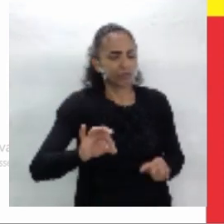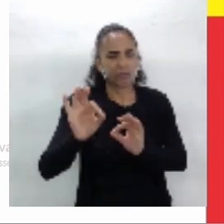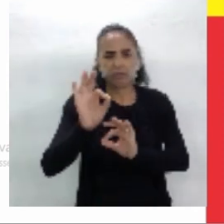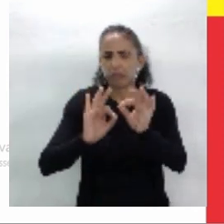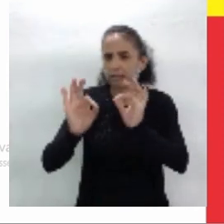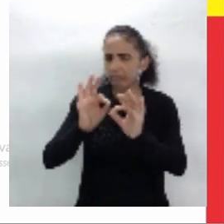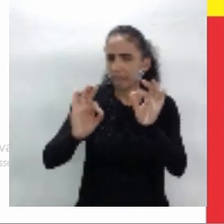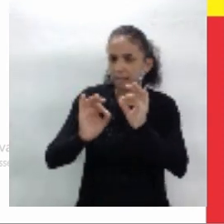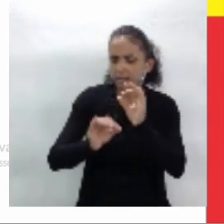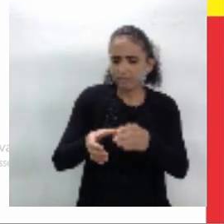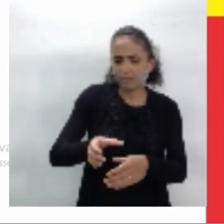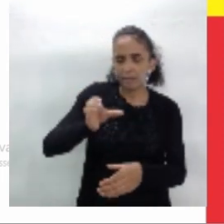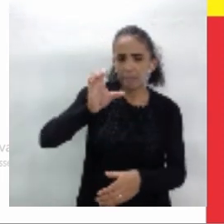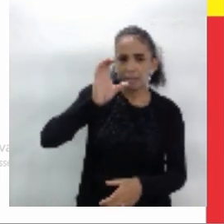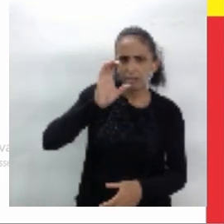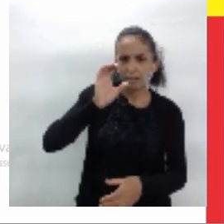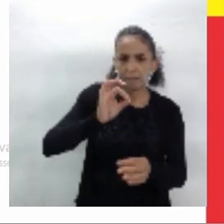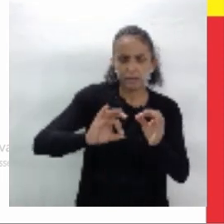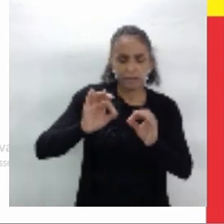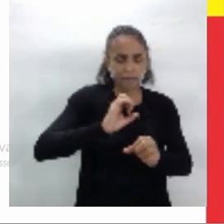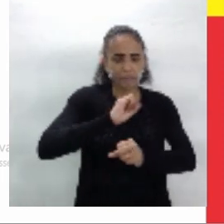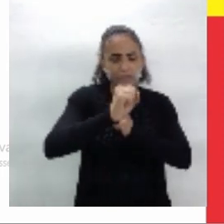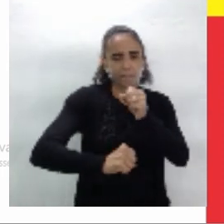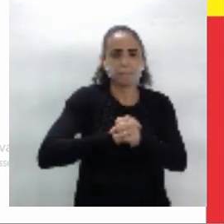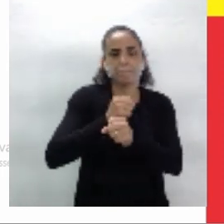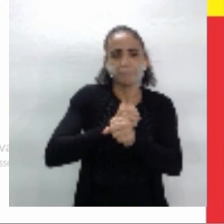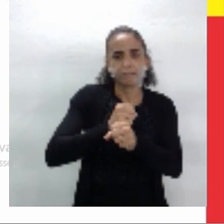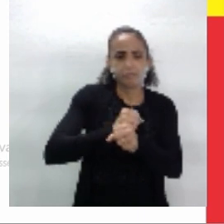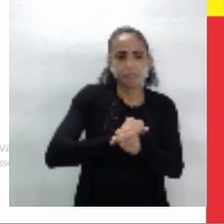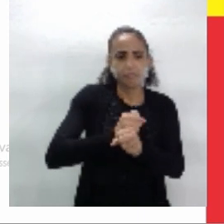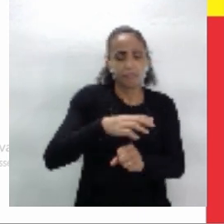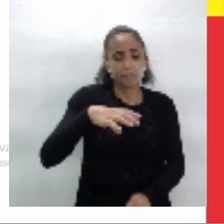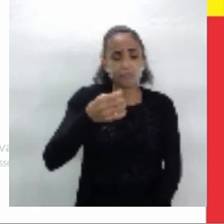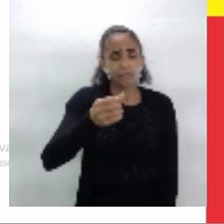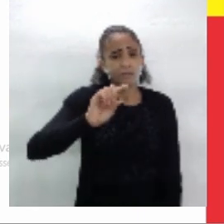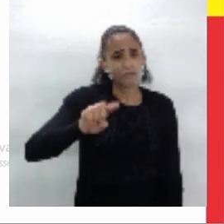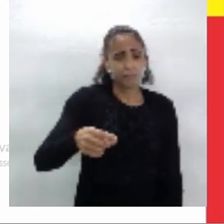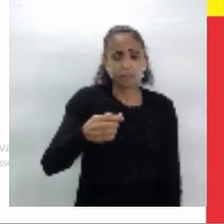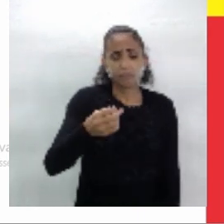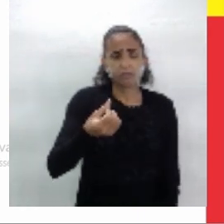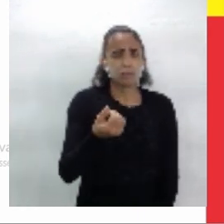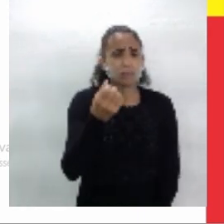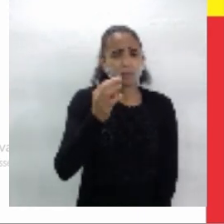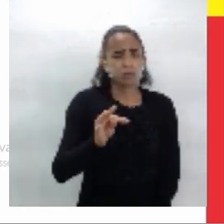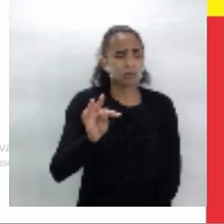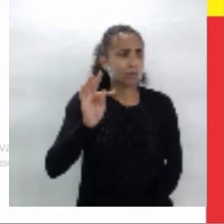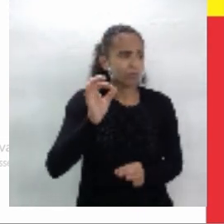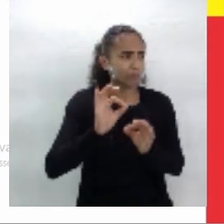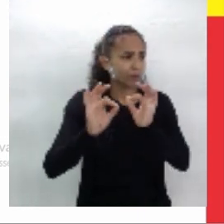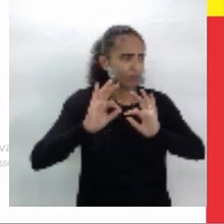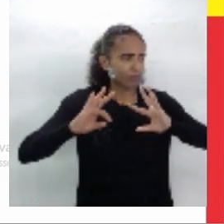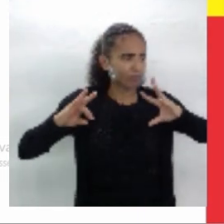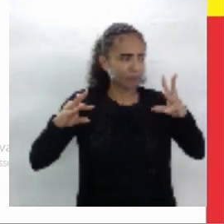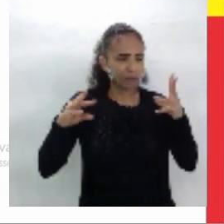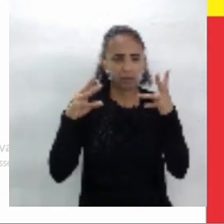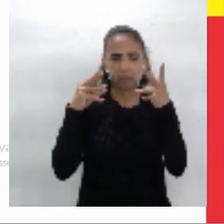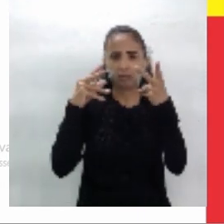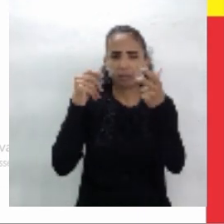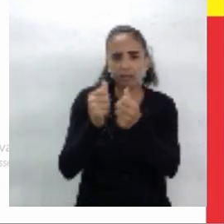de garrafa PET. São necessárias por ano, em média, 6,6 toneladas. Que equivale a cerca